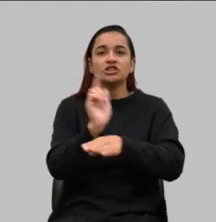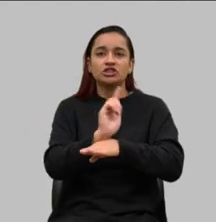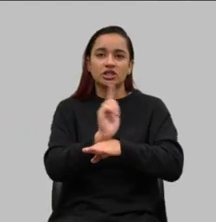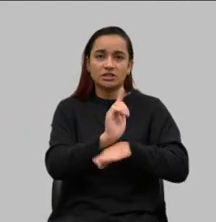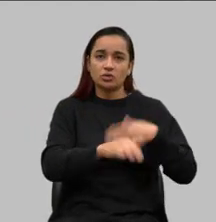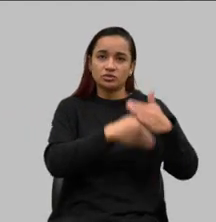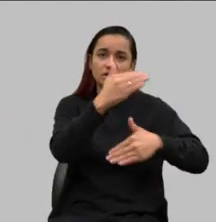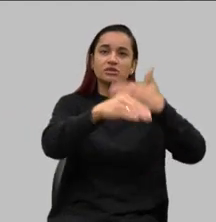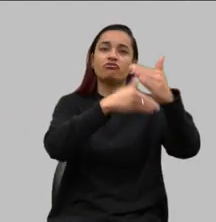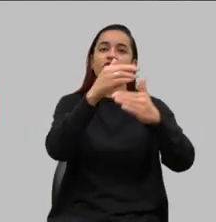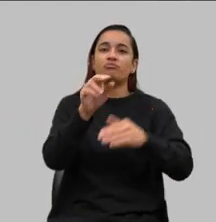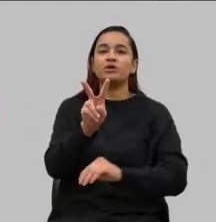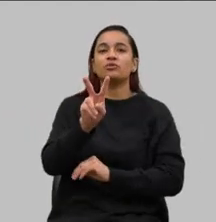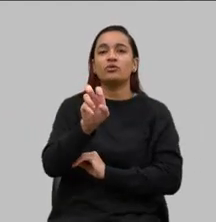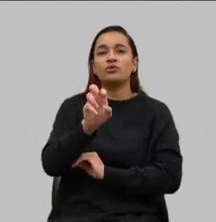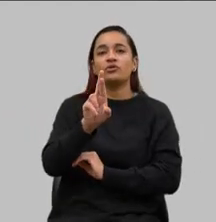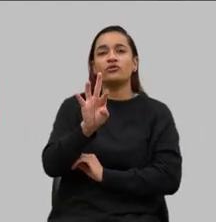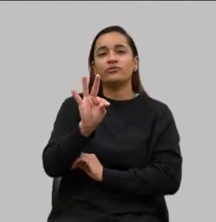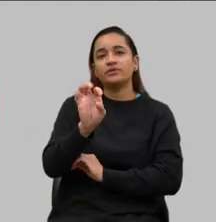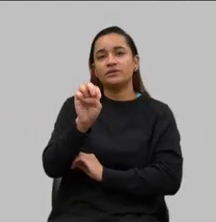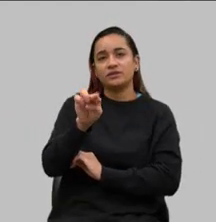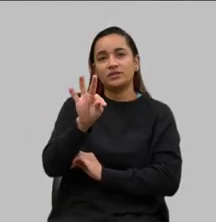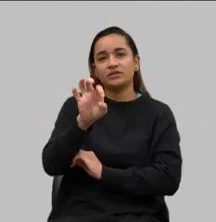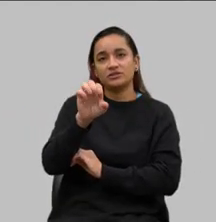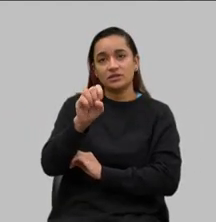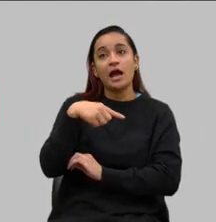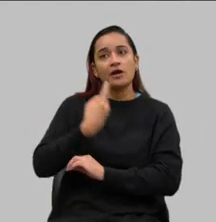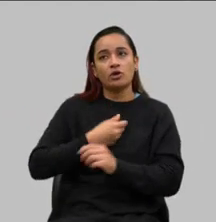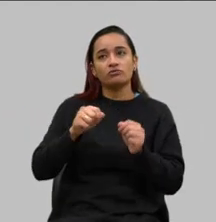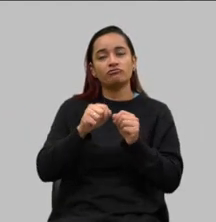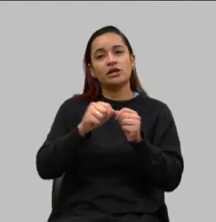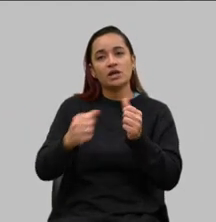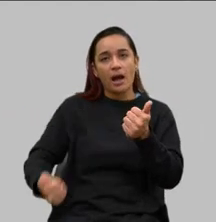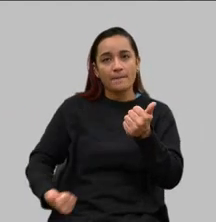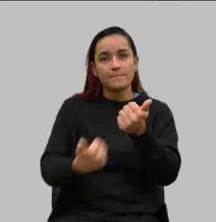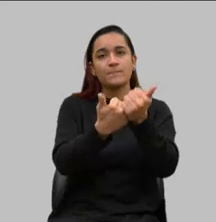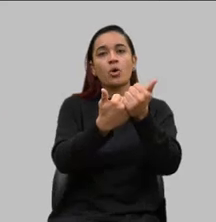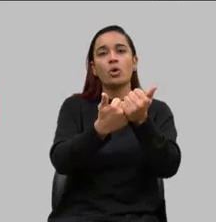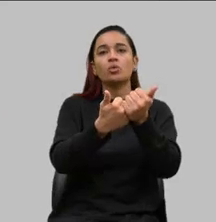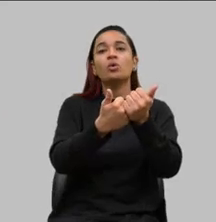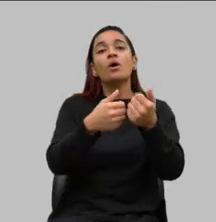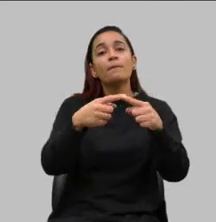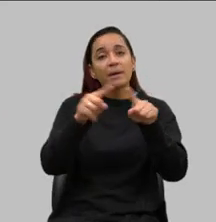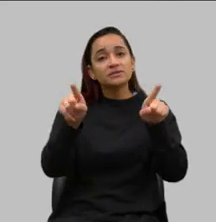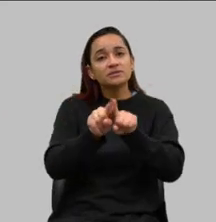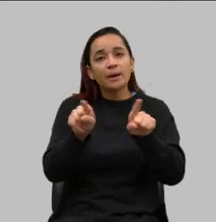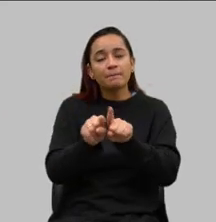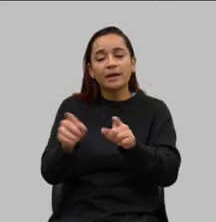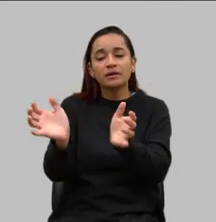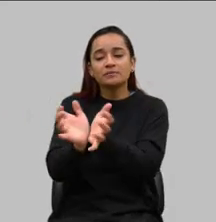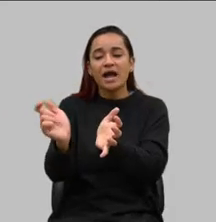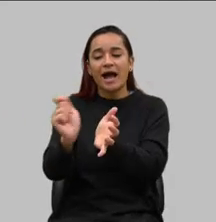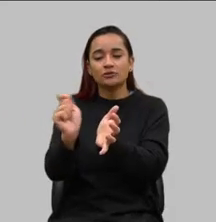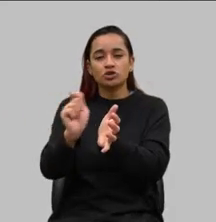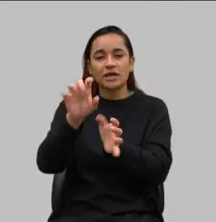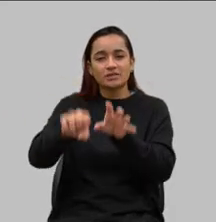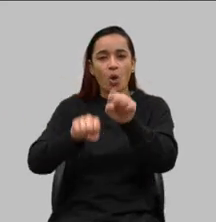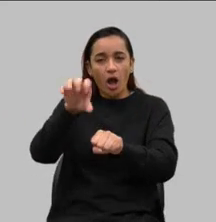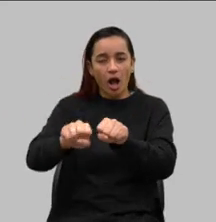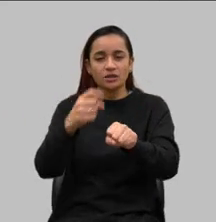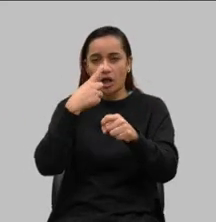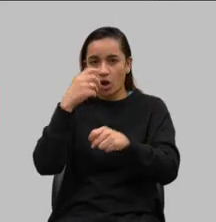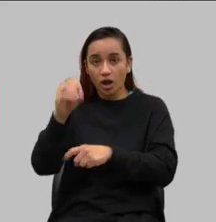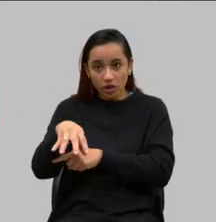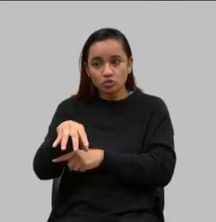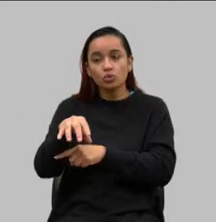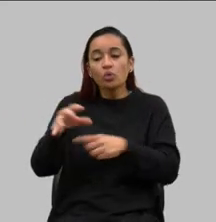A partir eh do apoio aos consórcios mas também a associação dos catadores um fomento Grande à